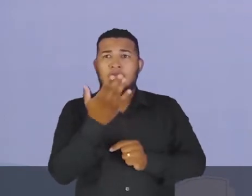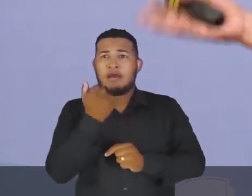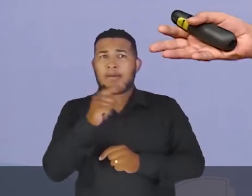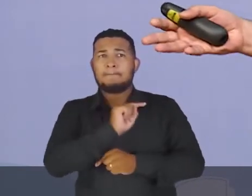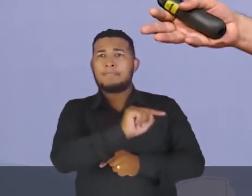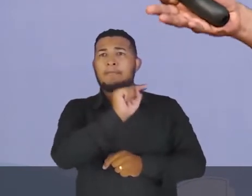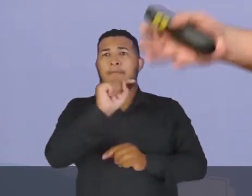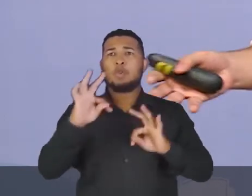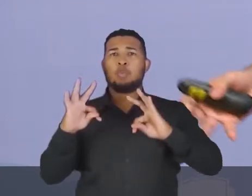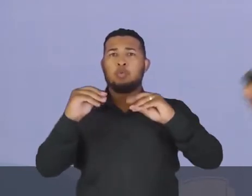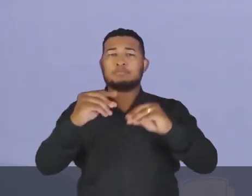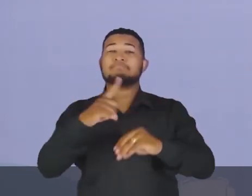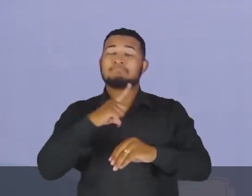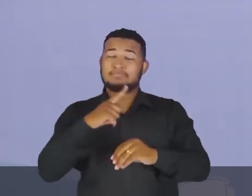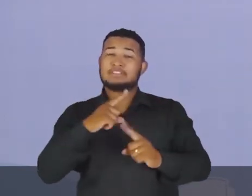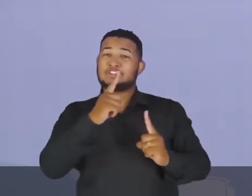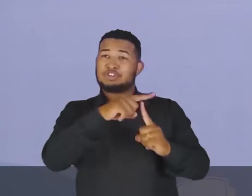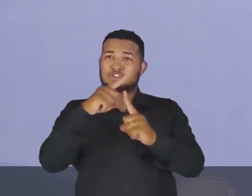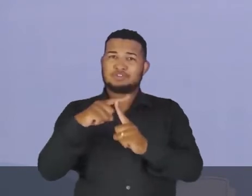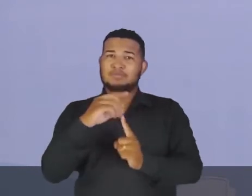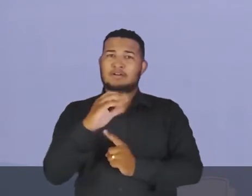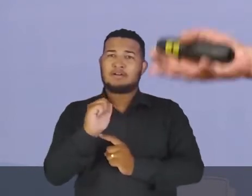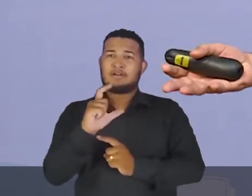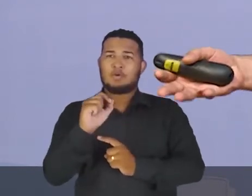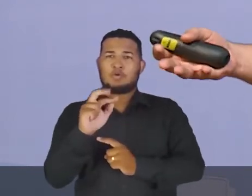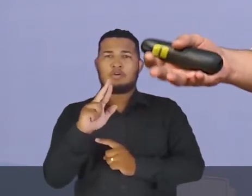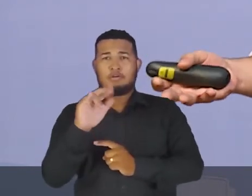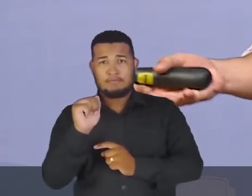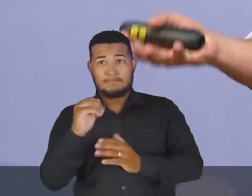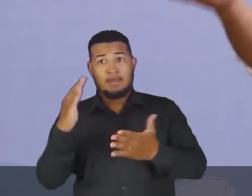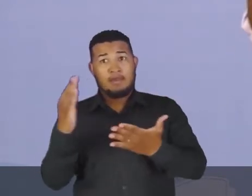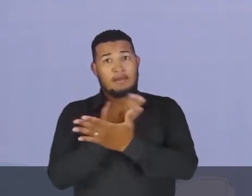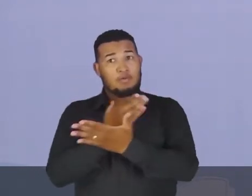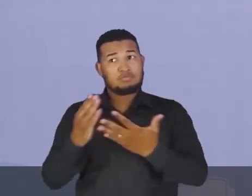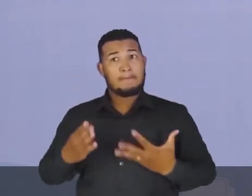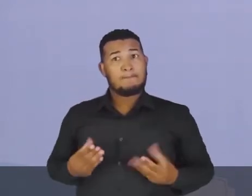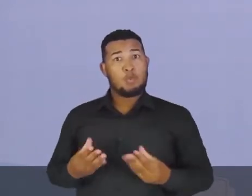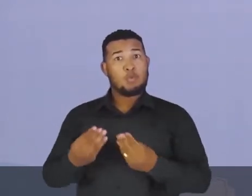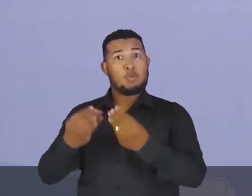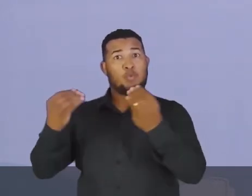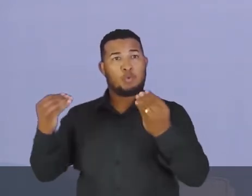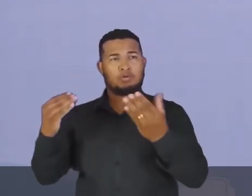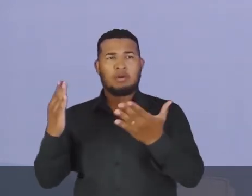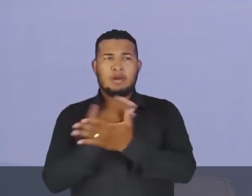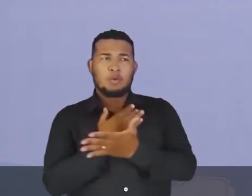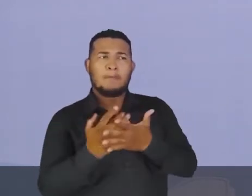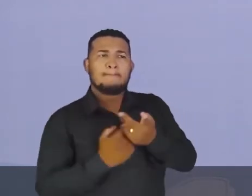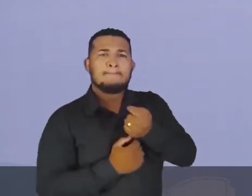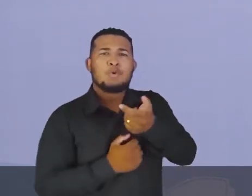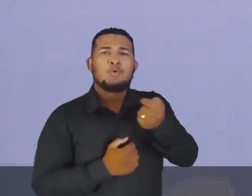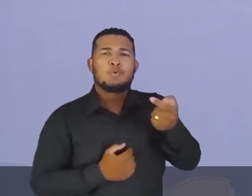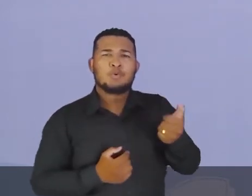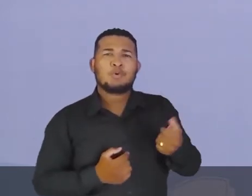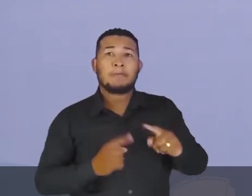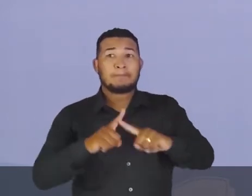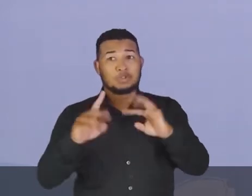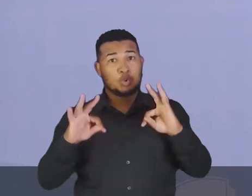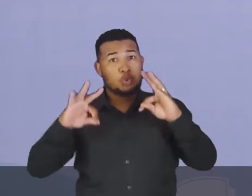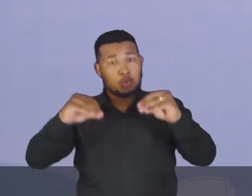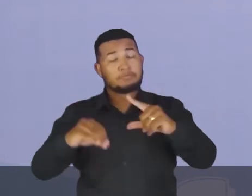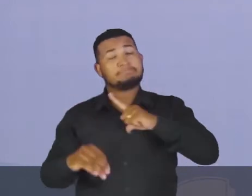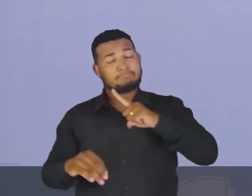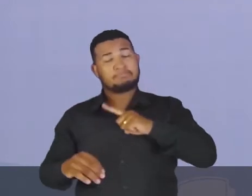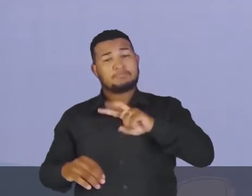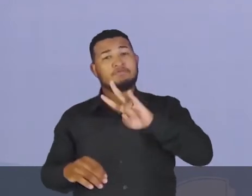contêm calorias, certo? Existem alimentos que contêm muitas calorias, existem alimentos que contêm poucas calorias, mas todo alimento vai